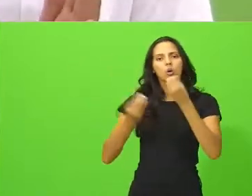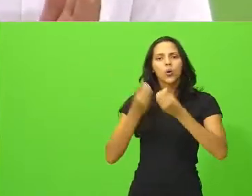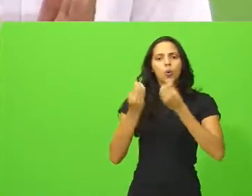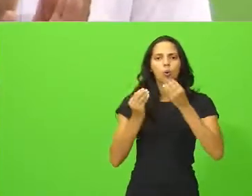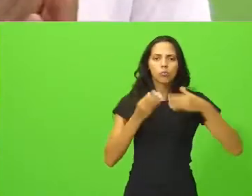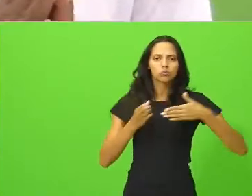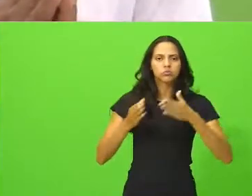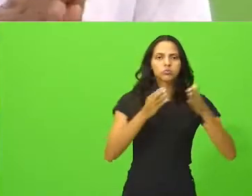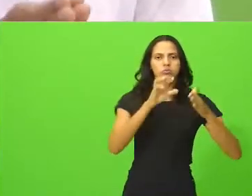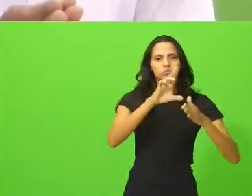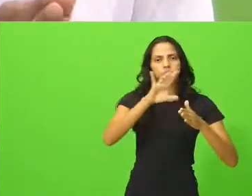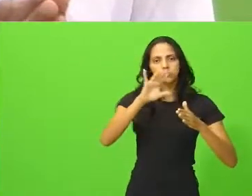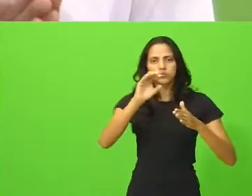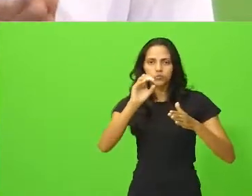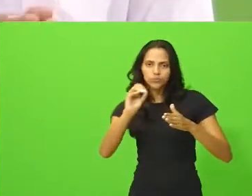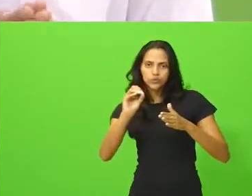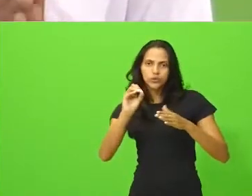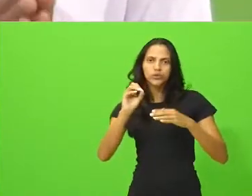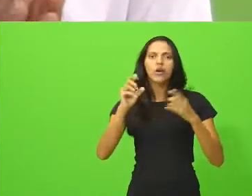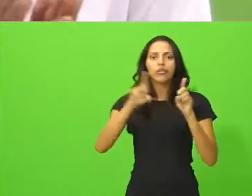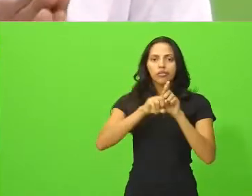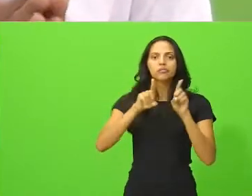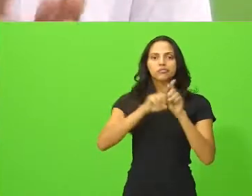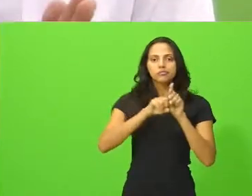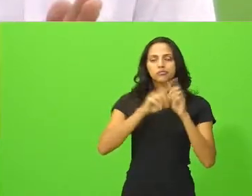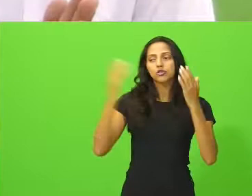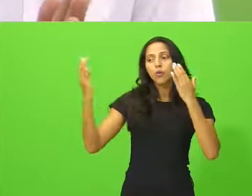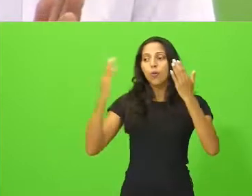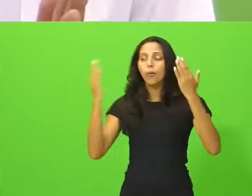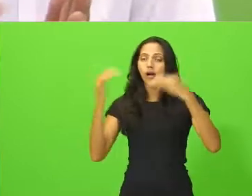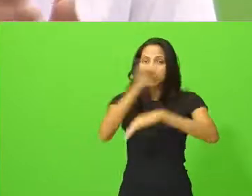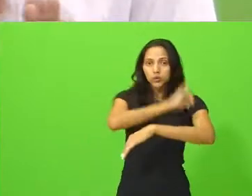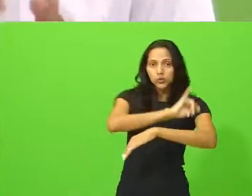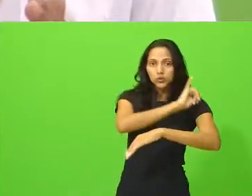rio em Londres, né? Com o Tâmisa, que foi